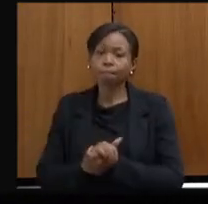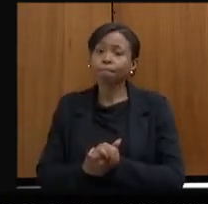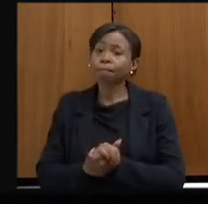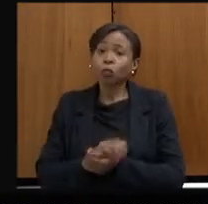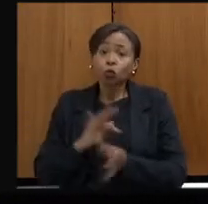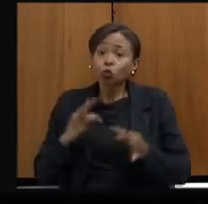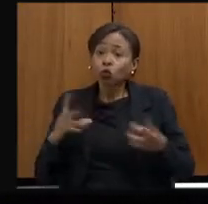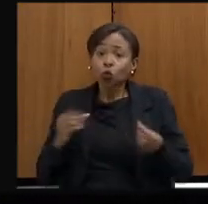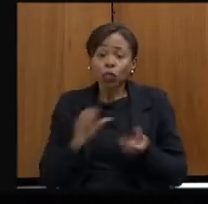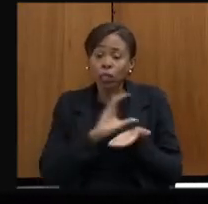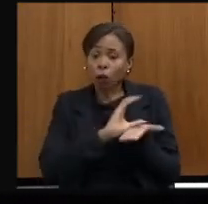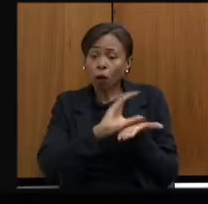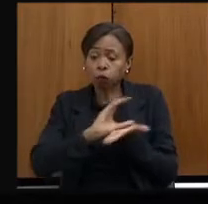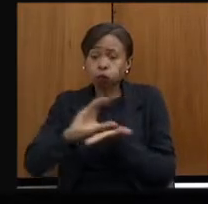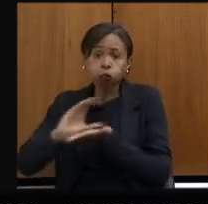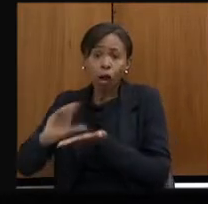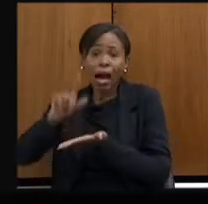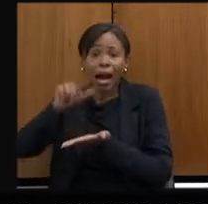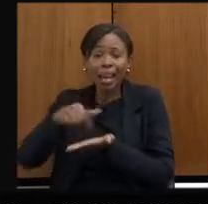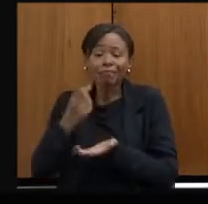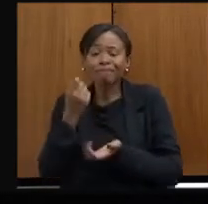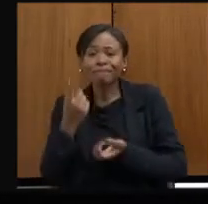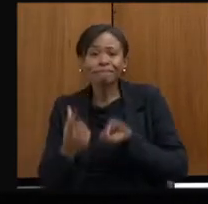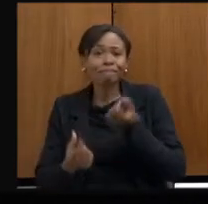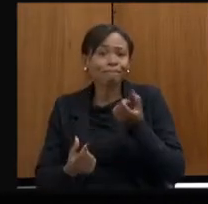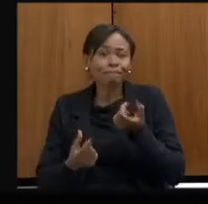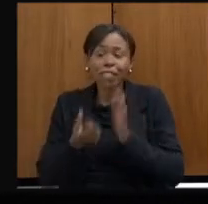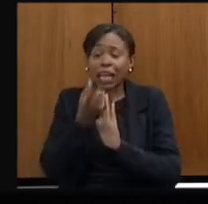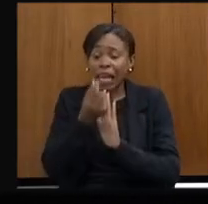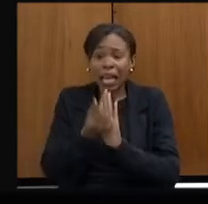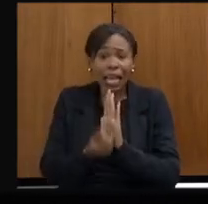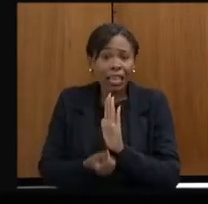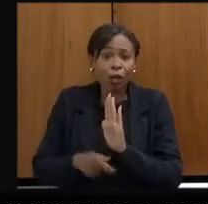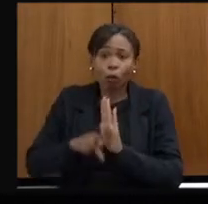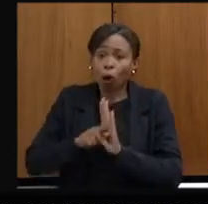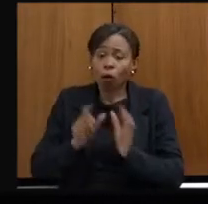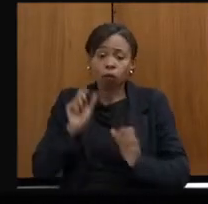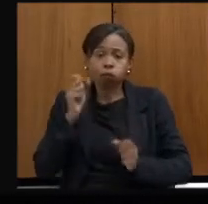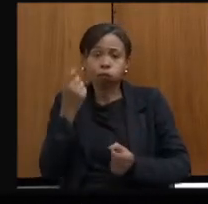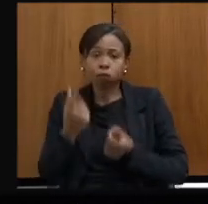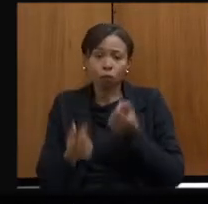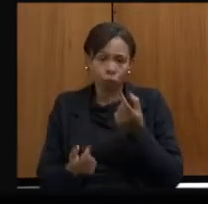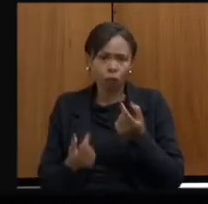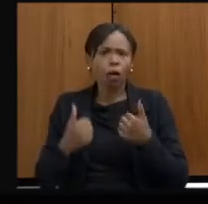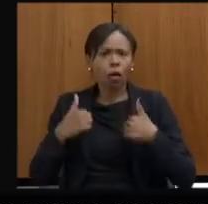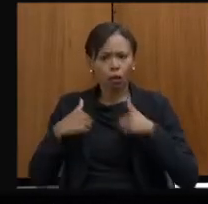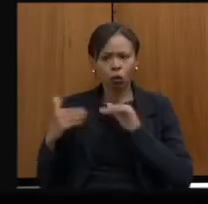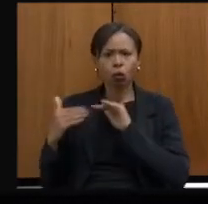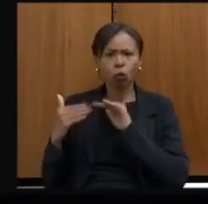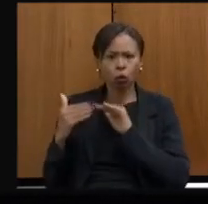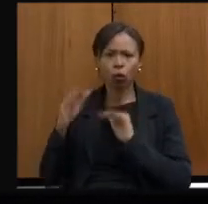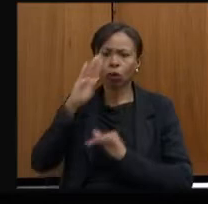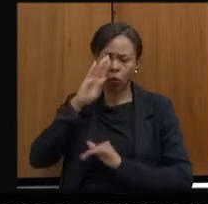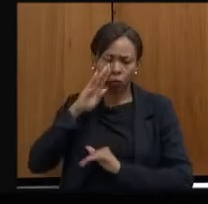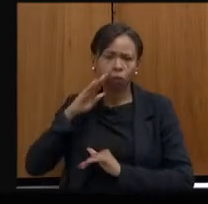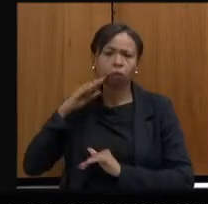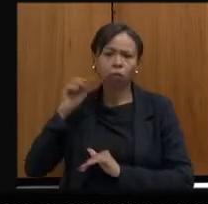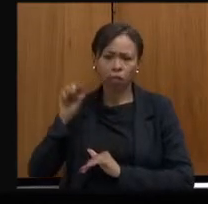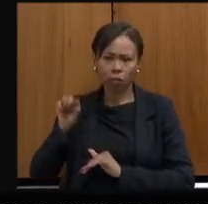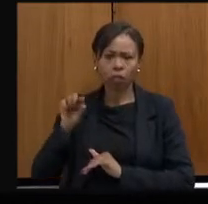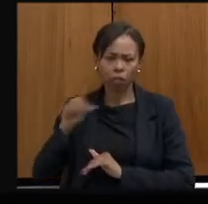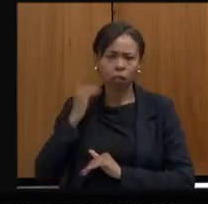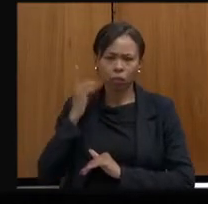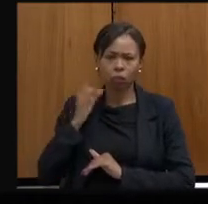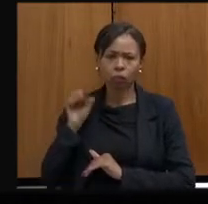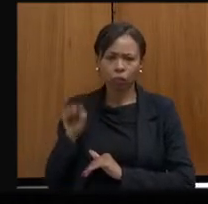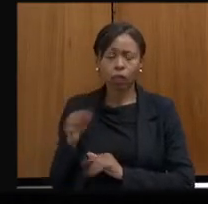recursos extraordinários, receitas extraordinárias. Então, eu concordo com a deputada Beatriz no sentido de